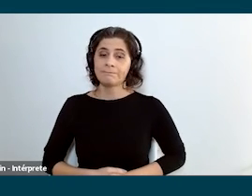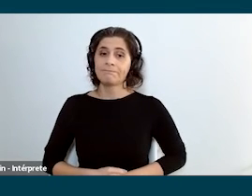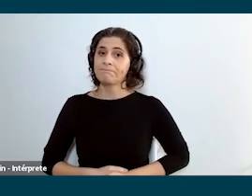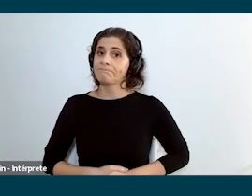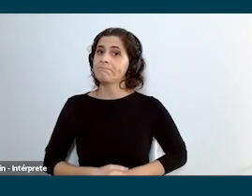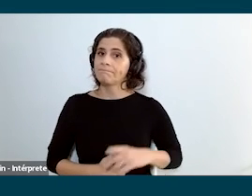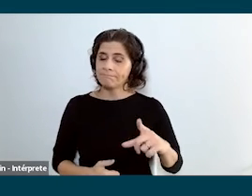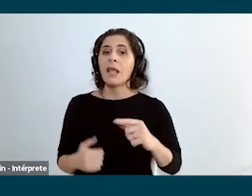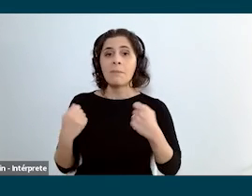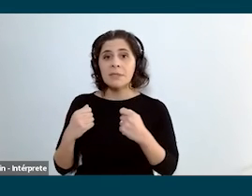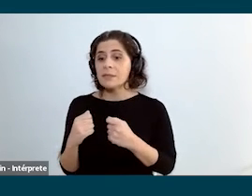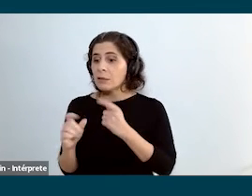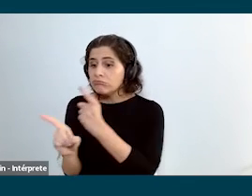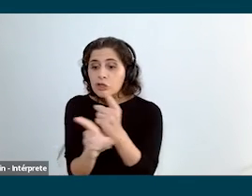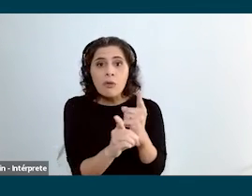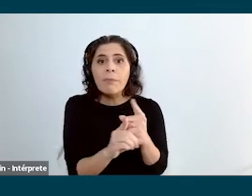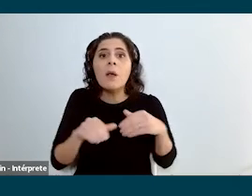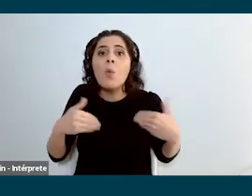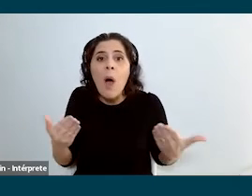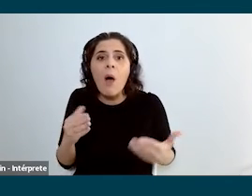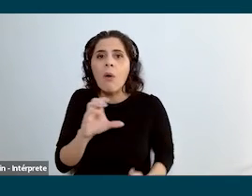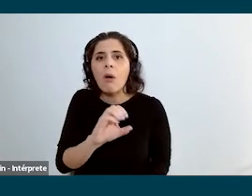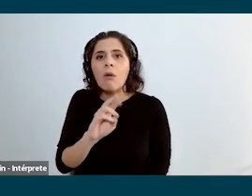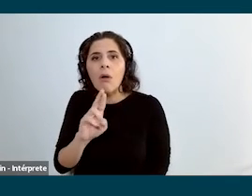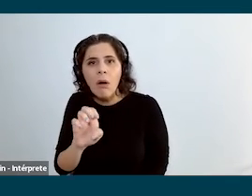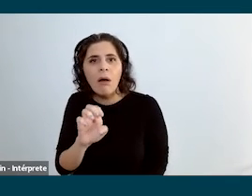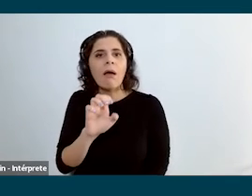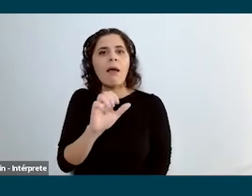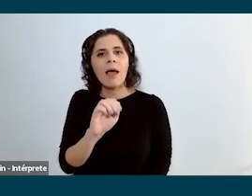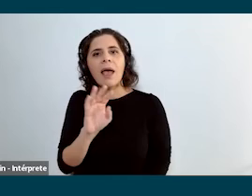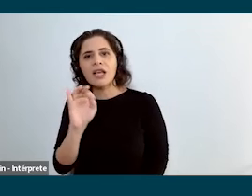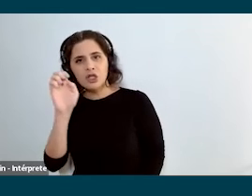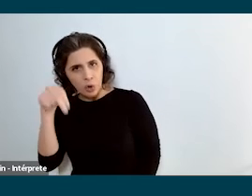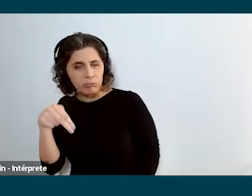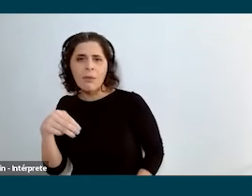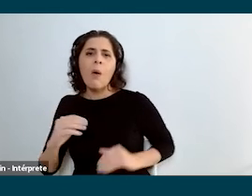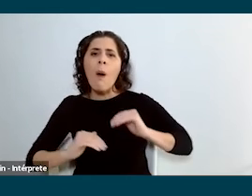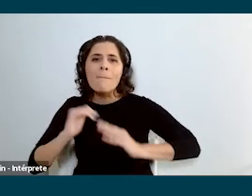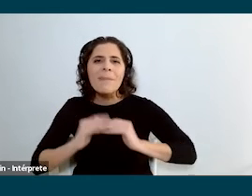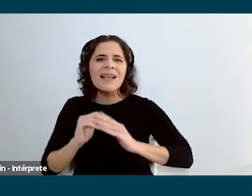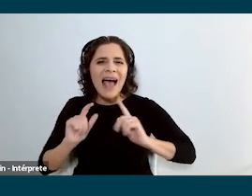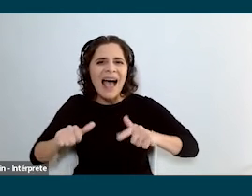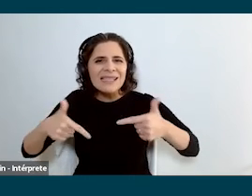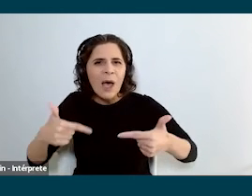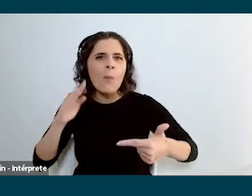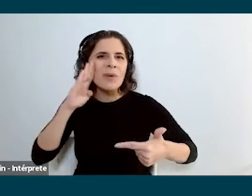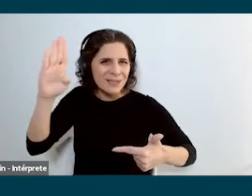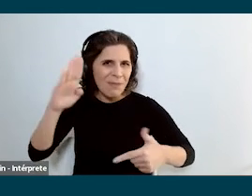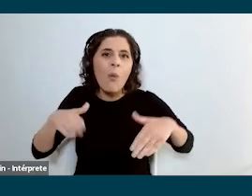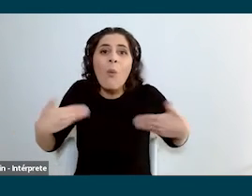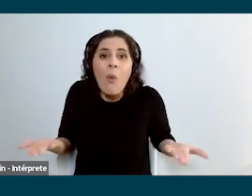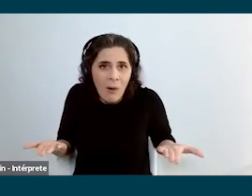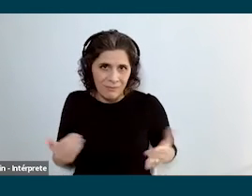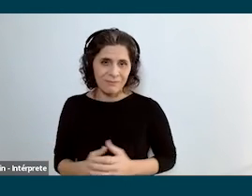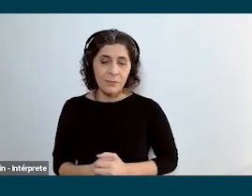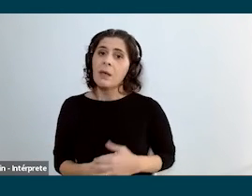Eu acho que a gente precisa mapear esses core actions e identificar se, de fato, o time atua em todos esses core actions, porque, às vezes, o time